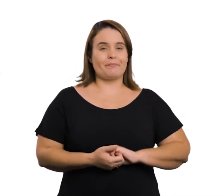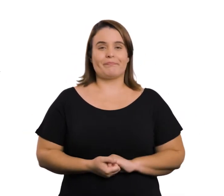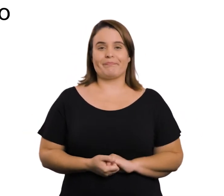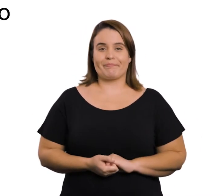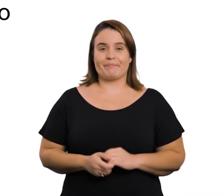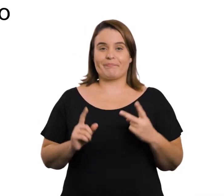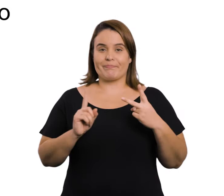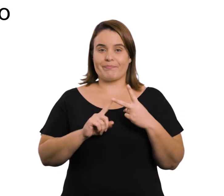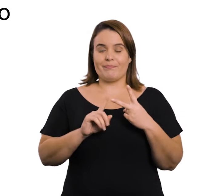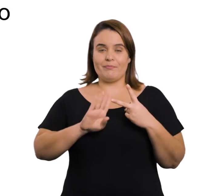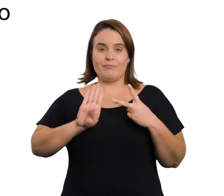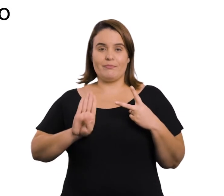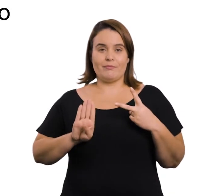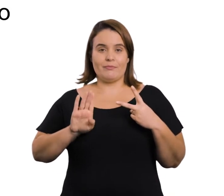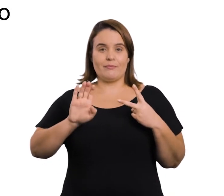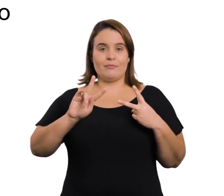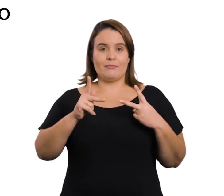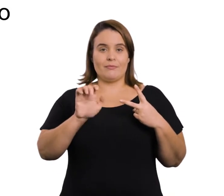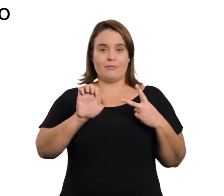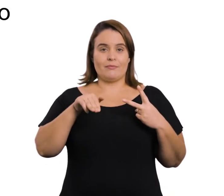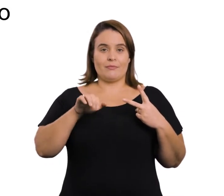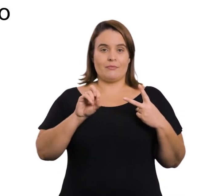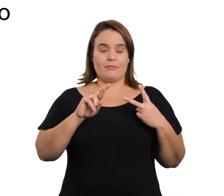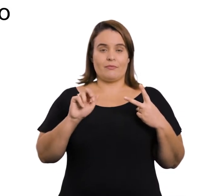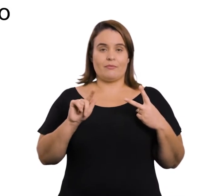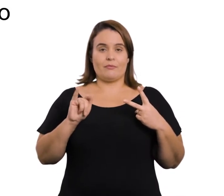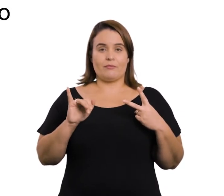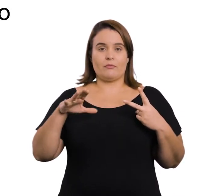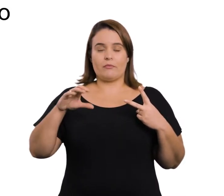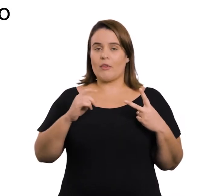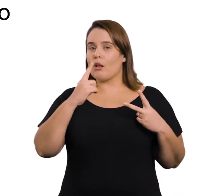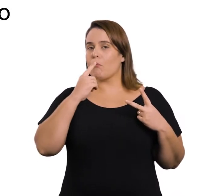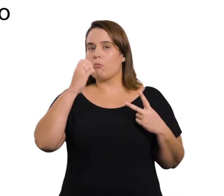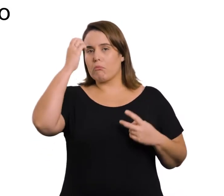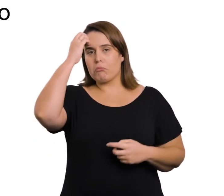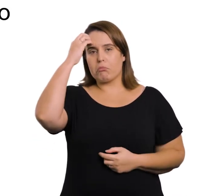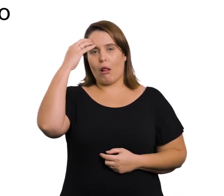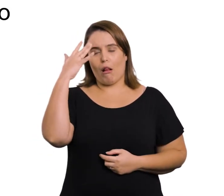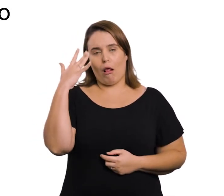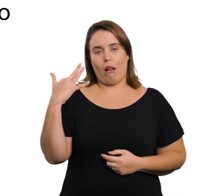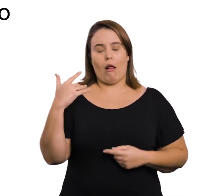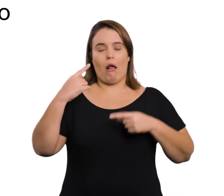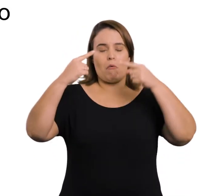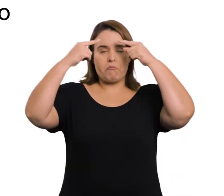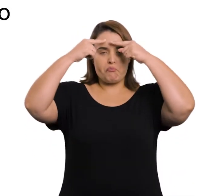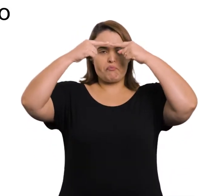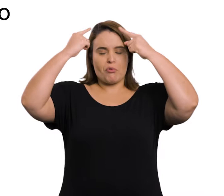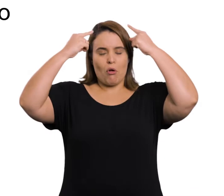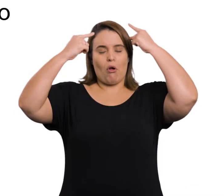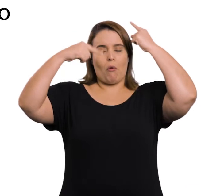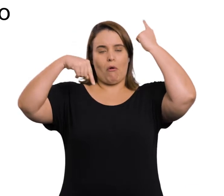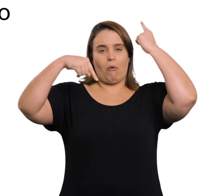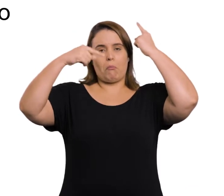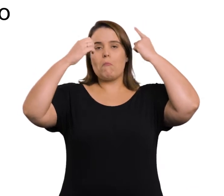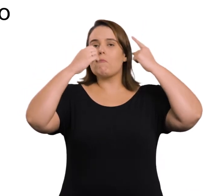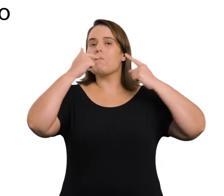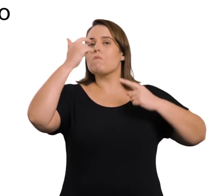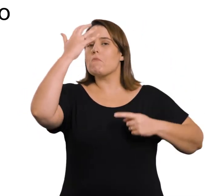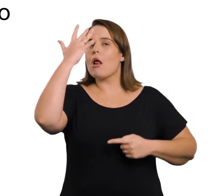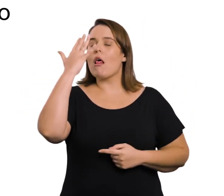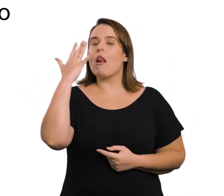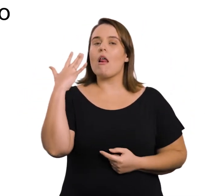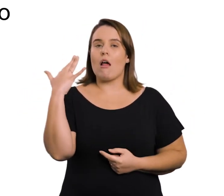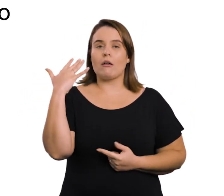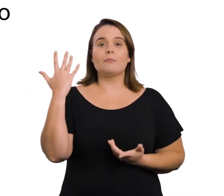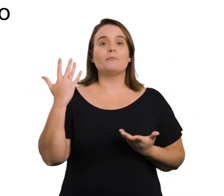fumantes. B. Acidente vascular hemorrágico. Sangramento cerebral provocado pelo rompimento de uma artéria